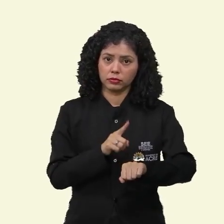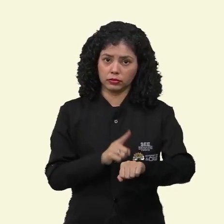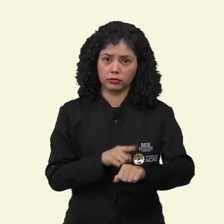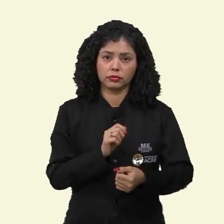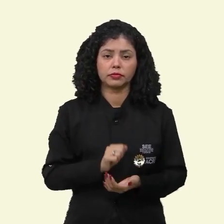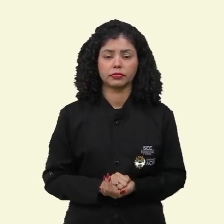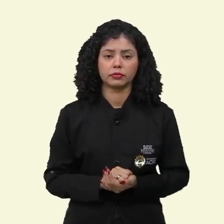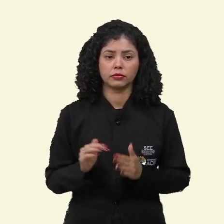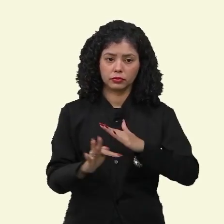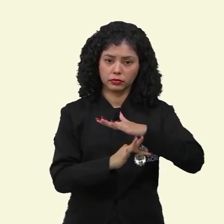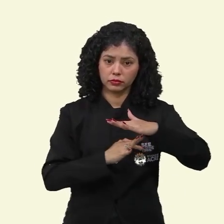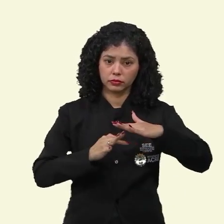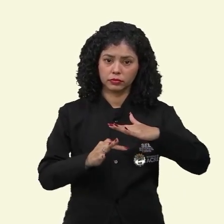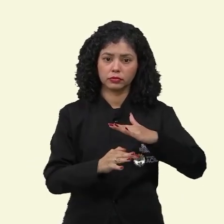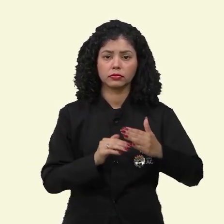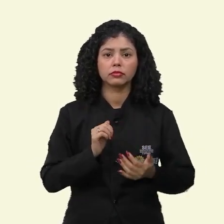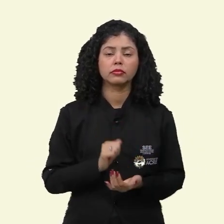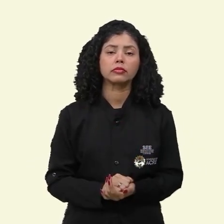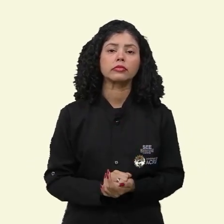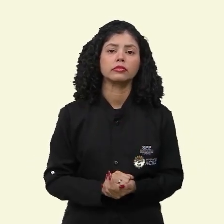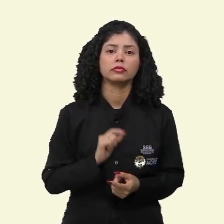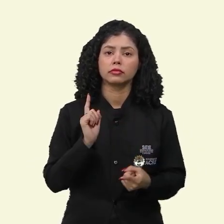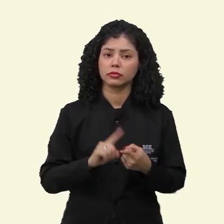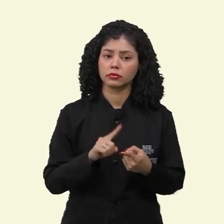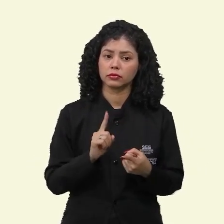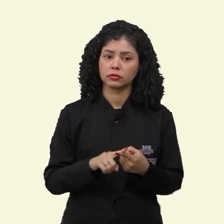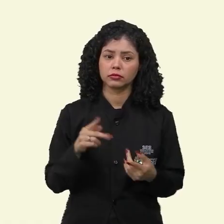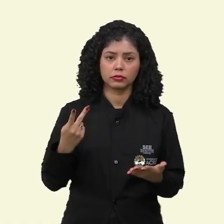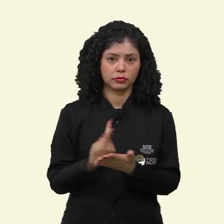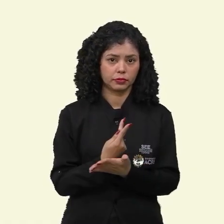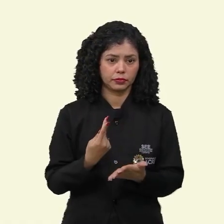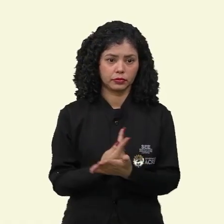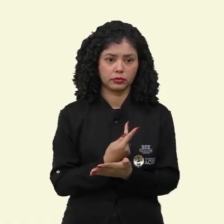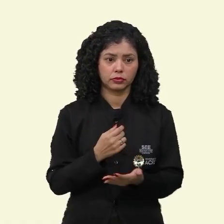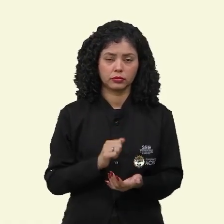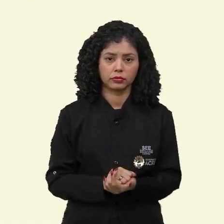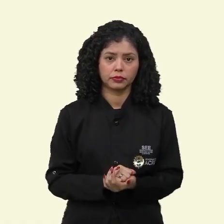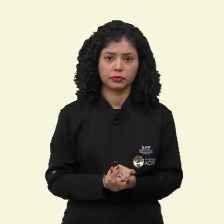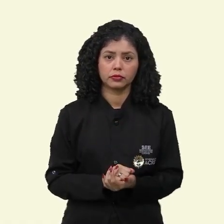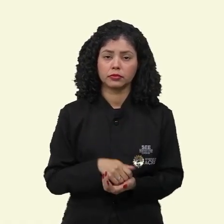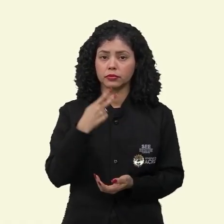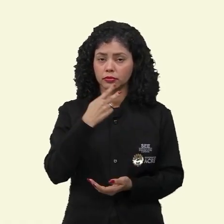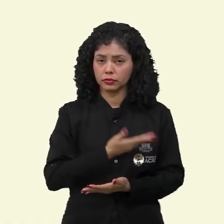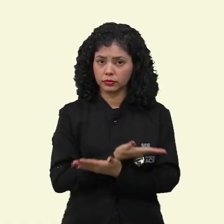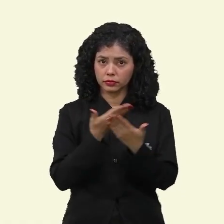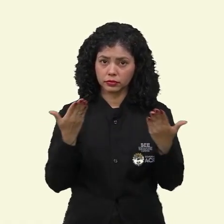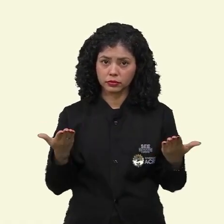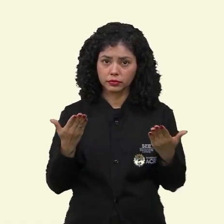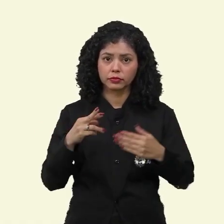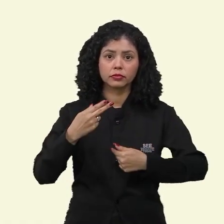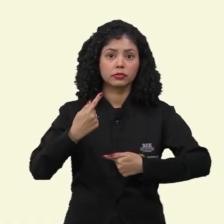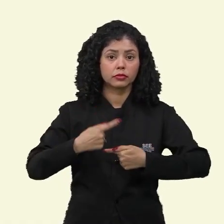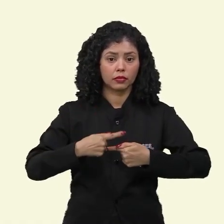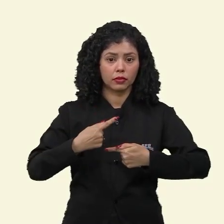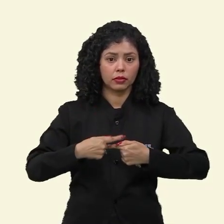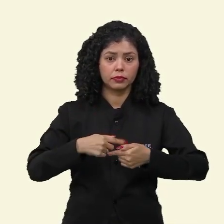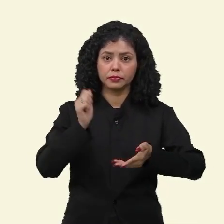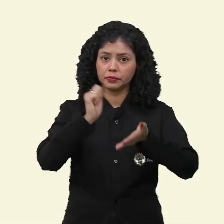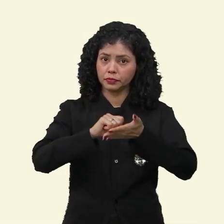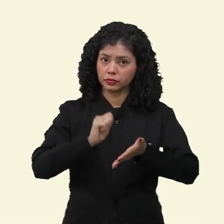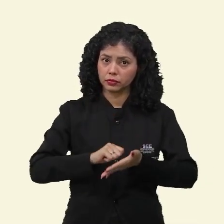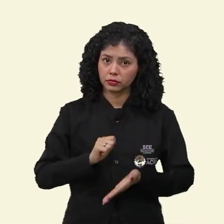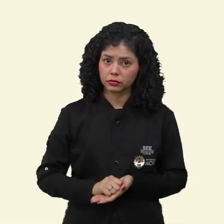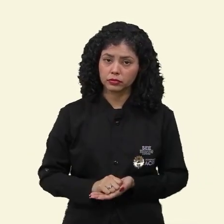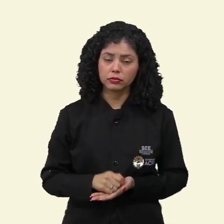informal em todo o Brasil. E por que isso não é errado? Como eu falei para vocês, a gramática descritiva, ela